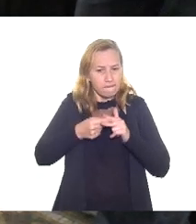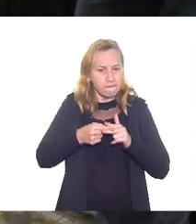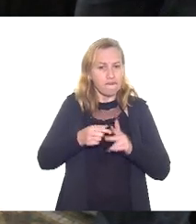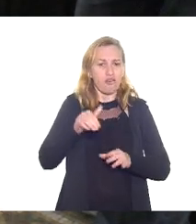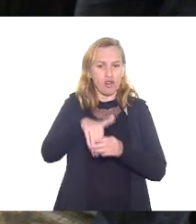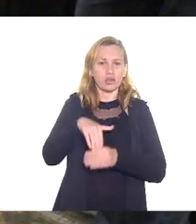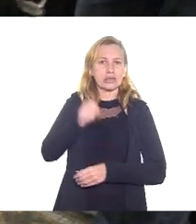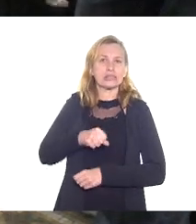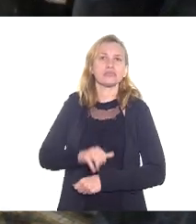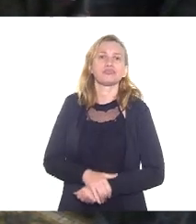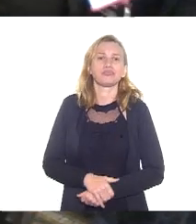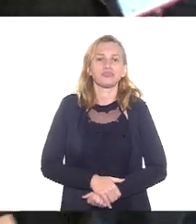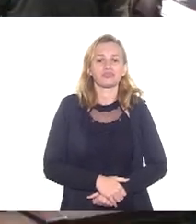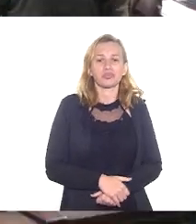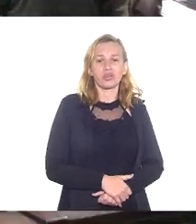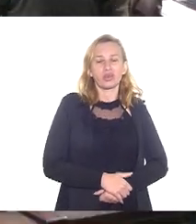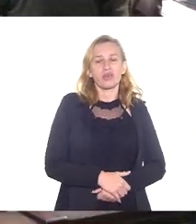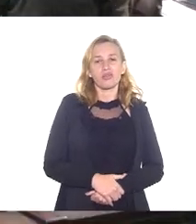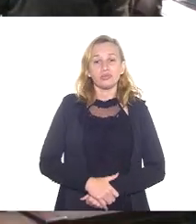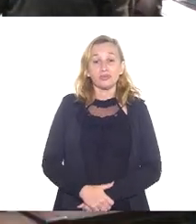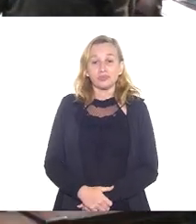sim.